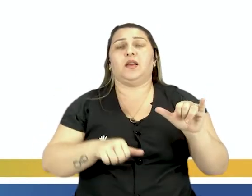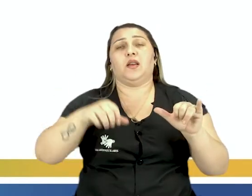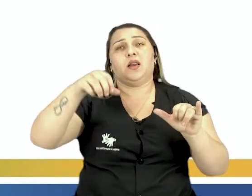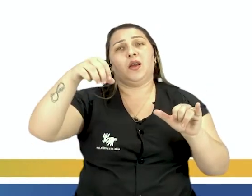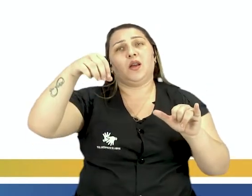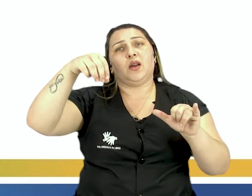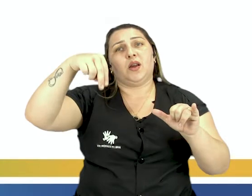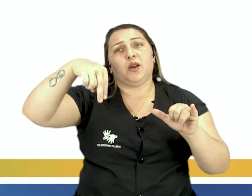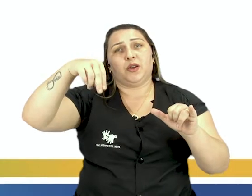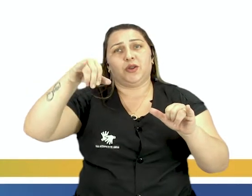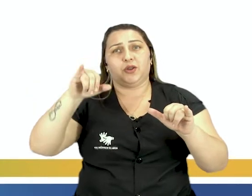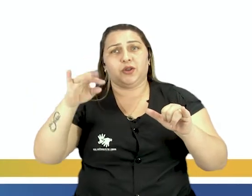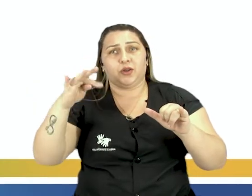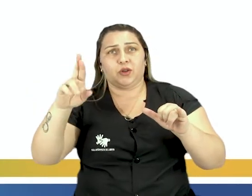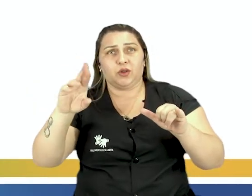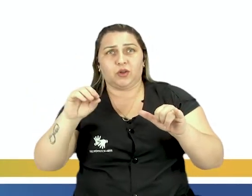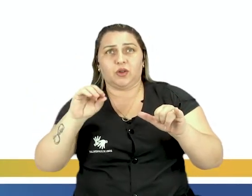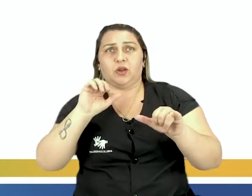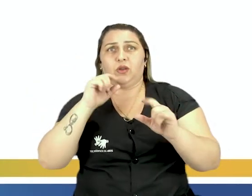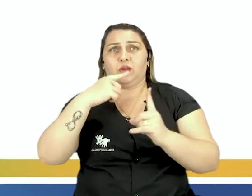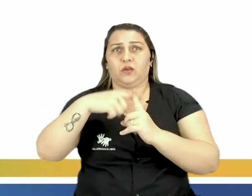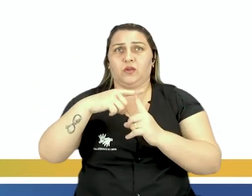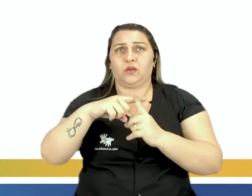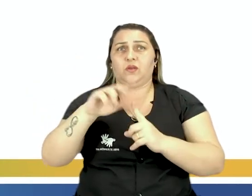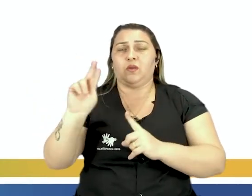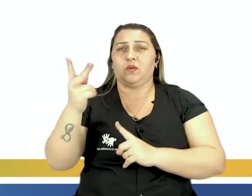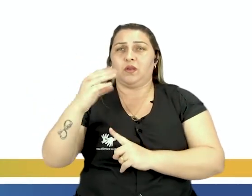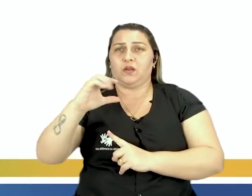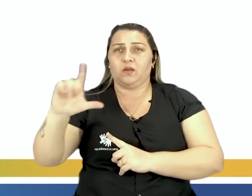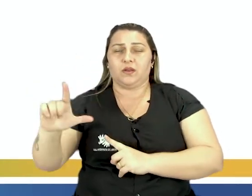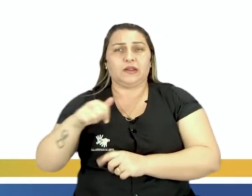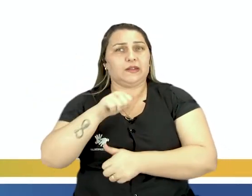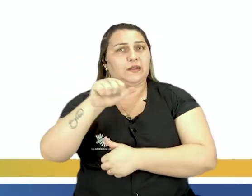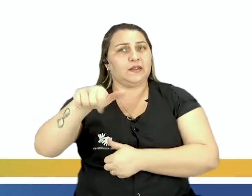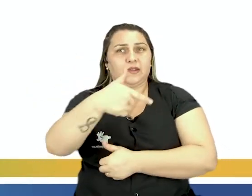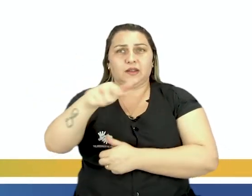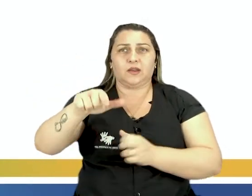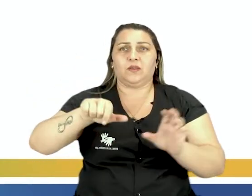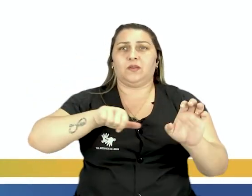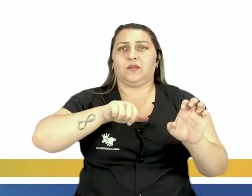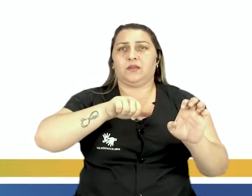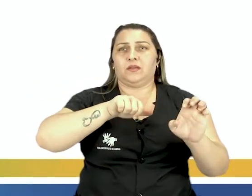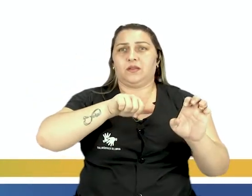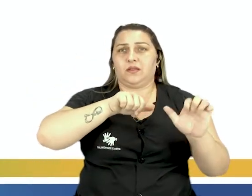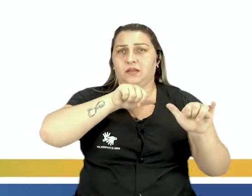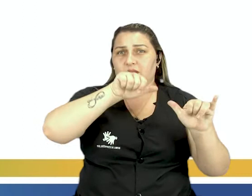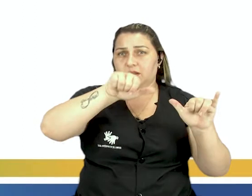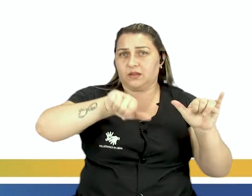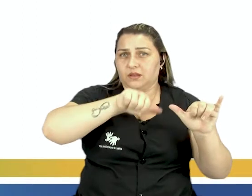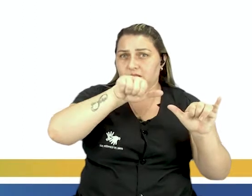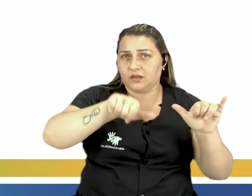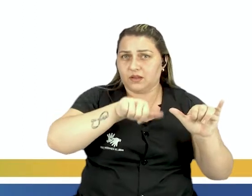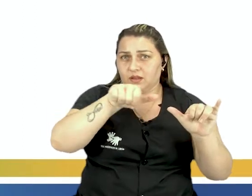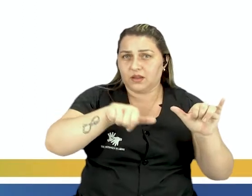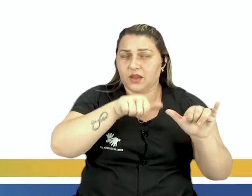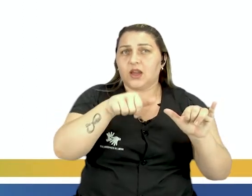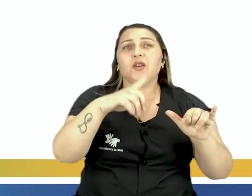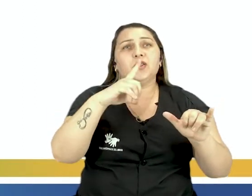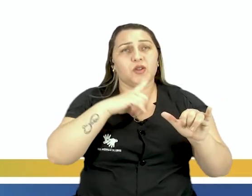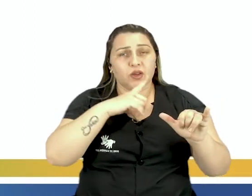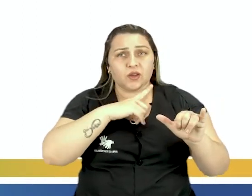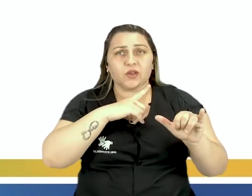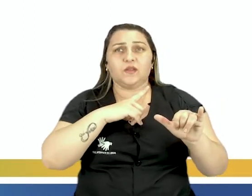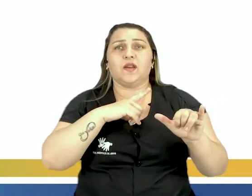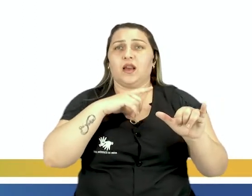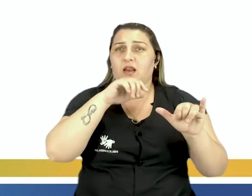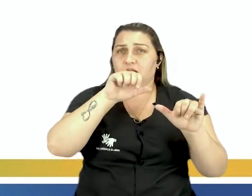de nitrogênio reagindo com ácido clorídrico, não ocorre reação química. Então, toda vez que você tiver essa equação